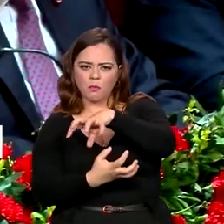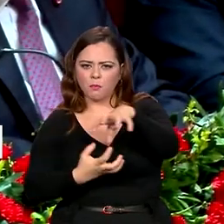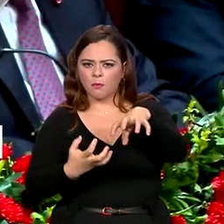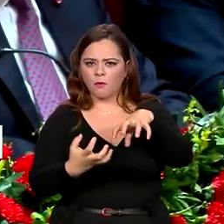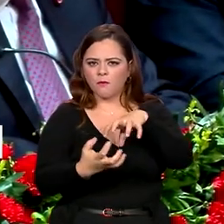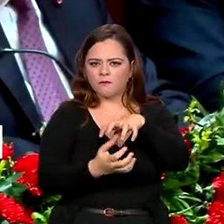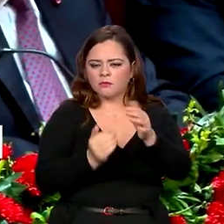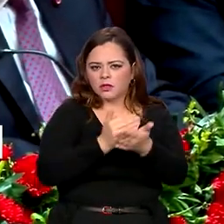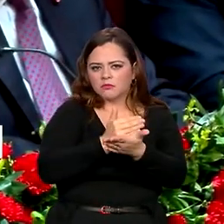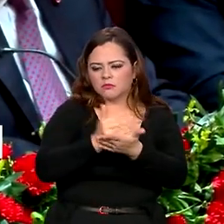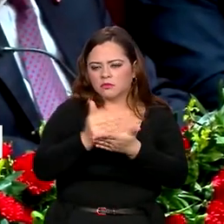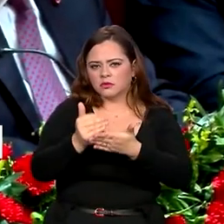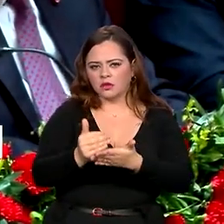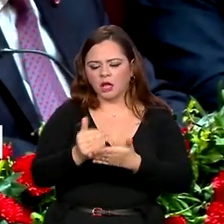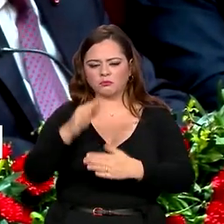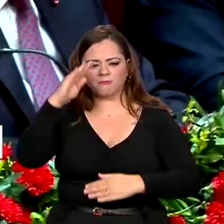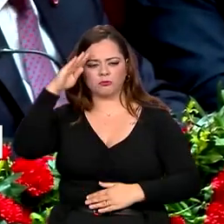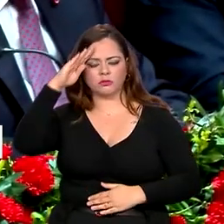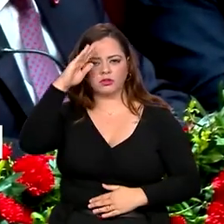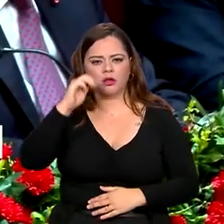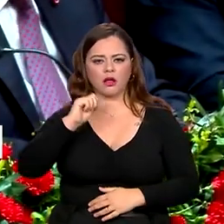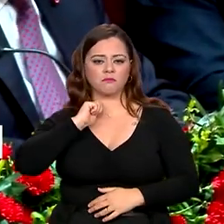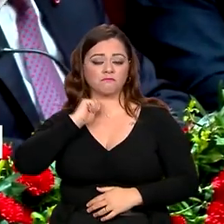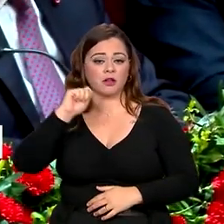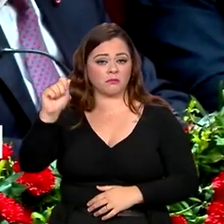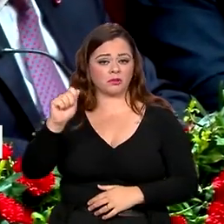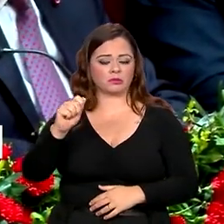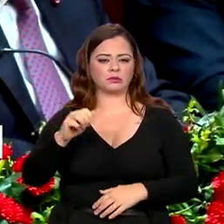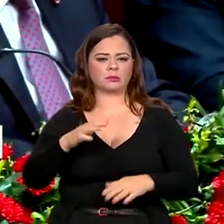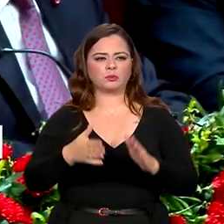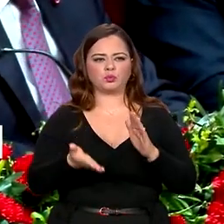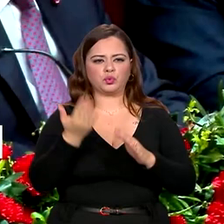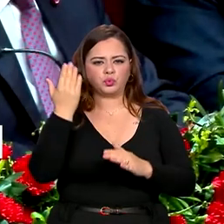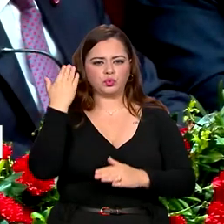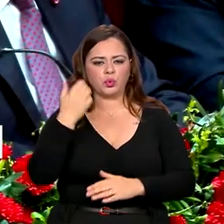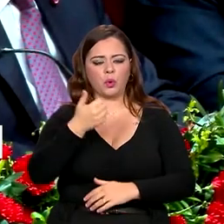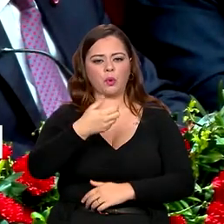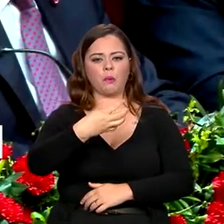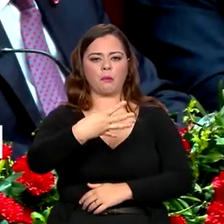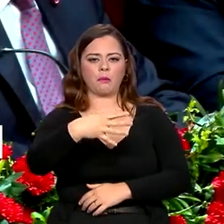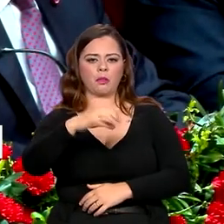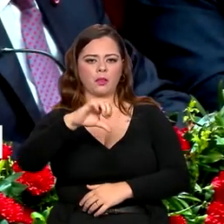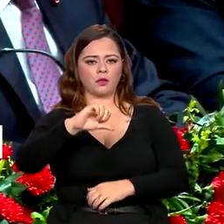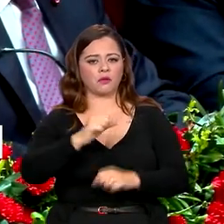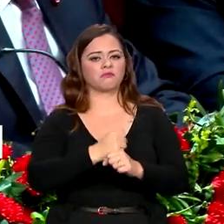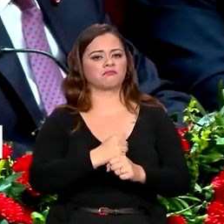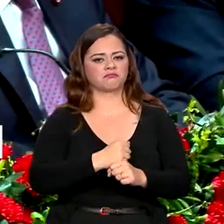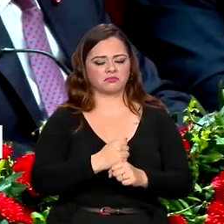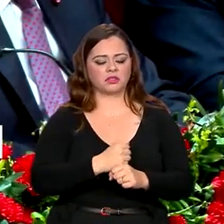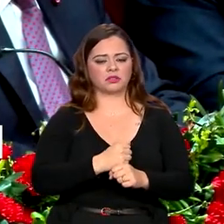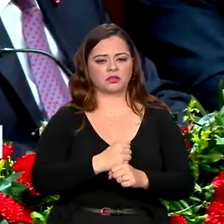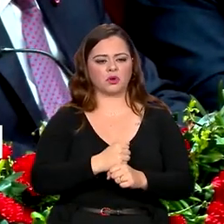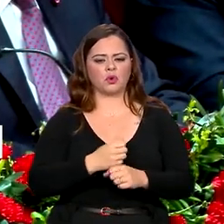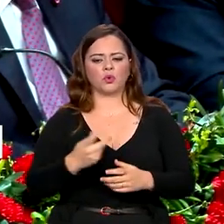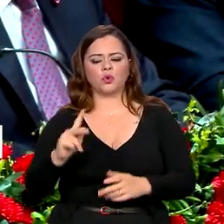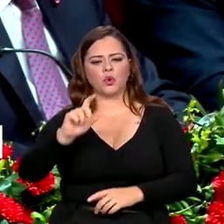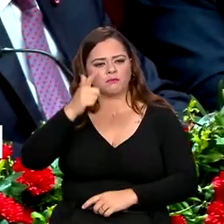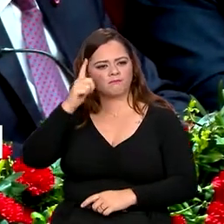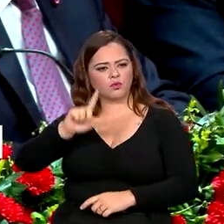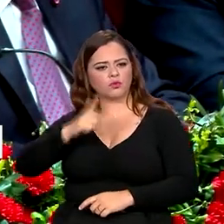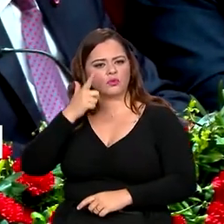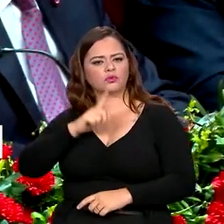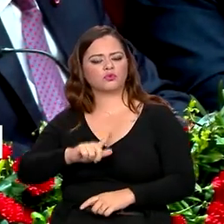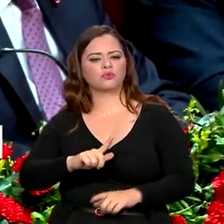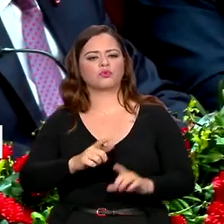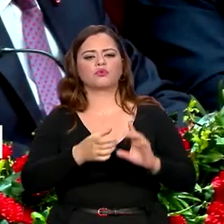pelos capitães de Abril, há exatos 49 anos, reconquistou as liberdades civis, a